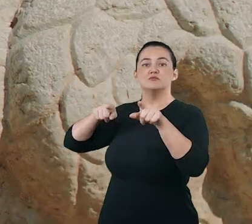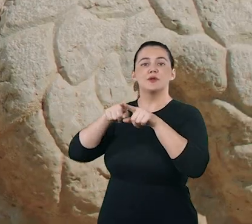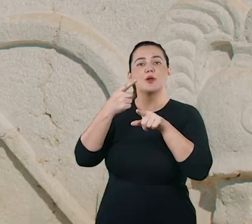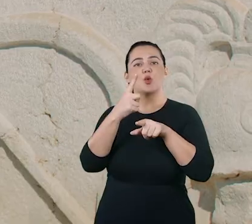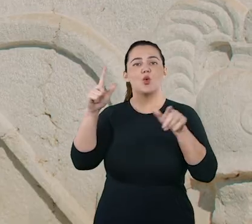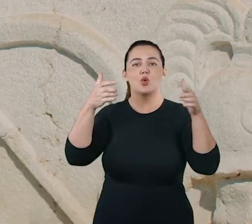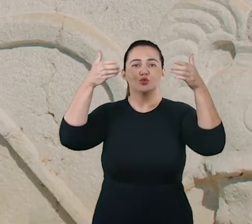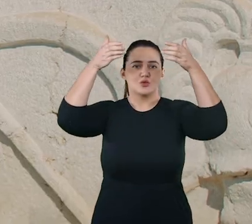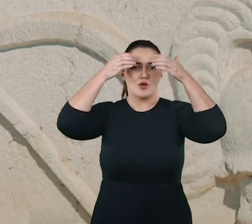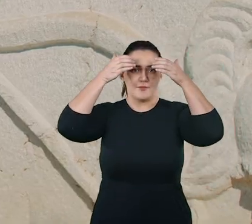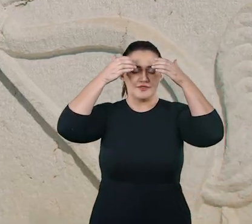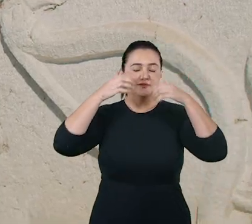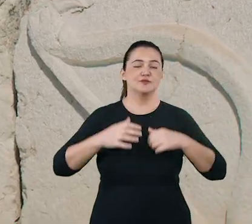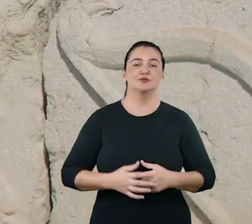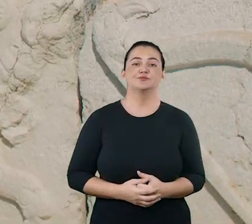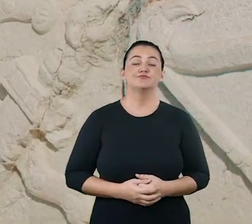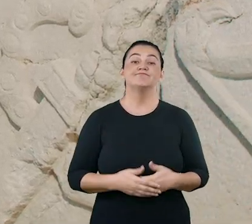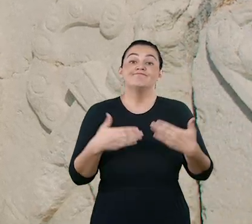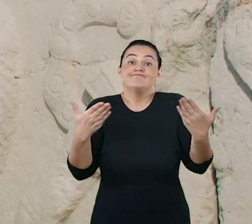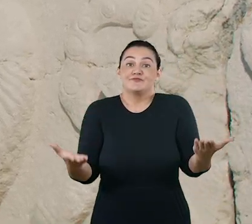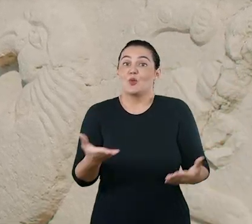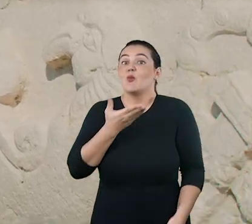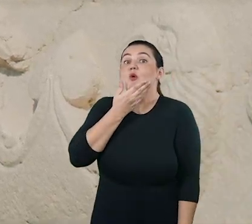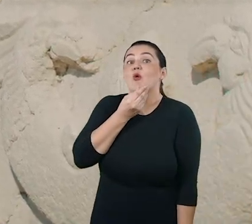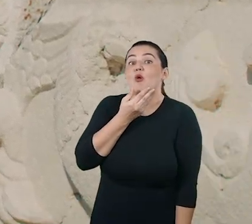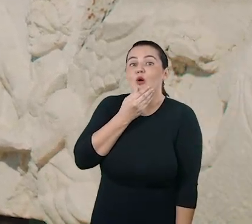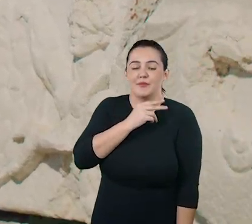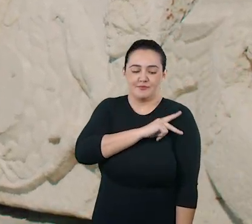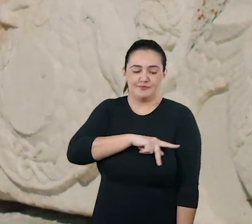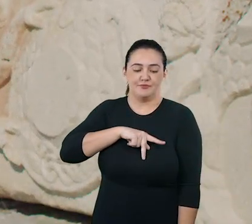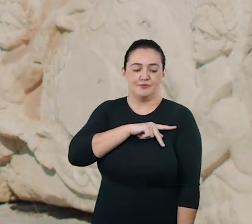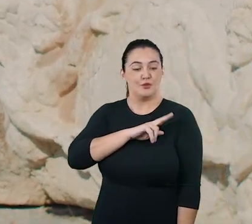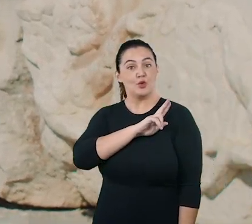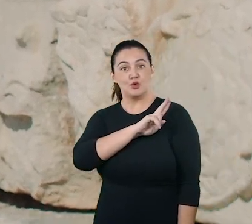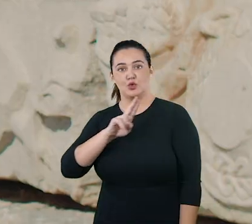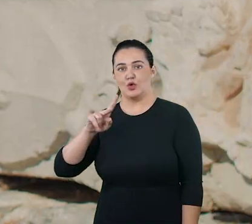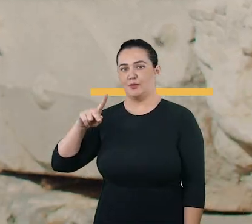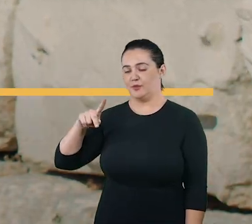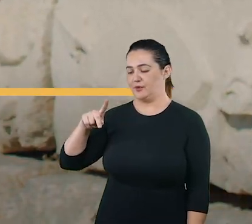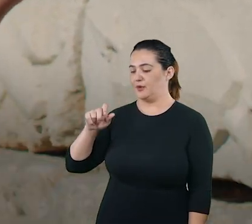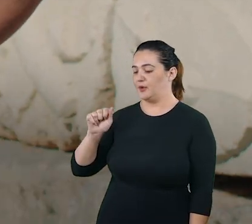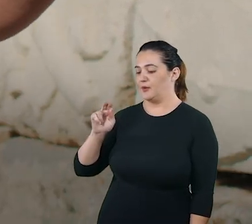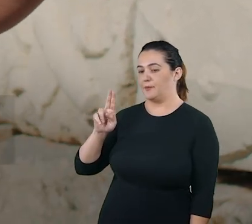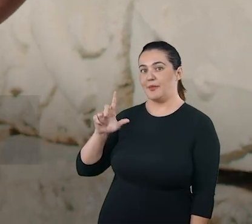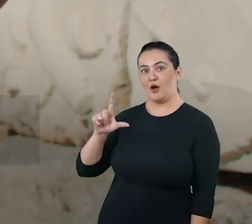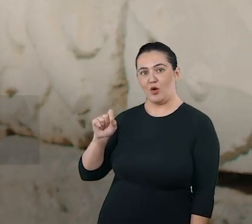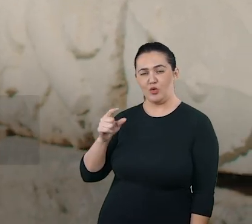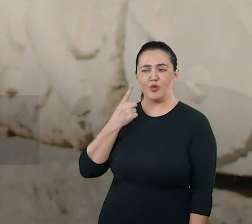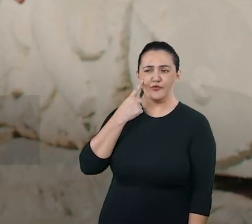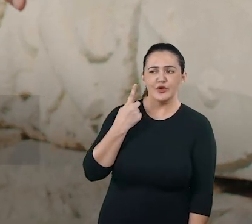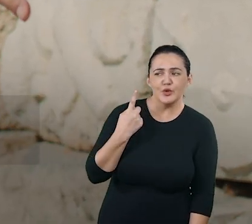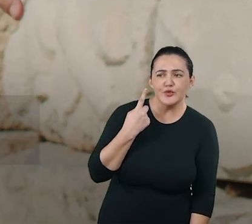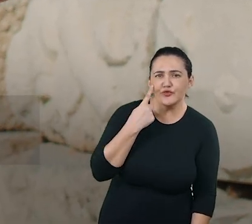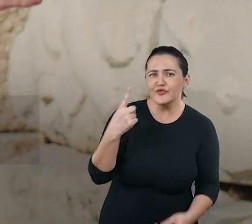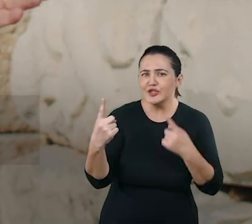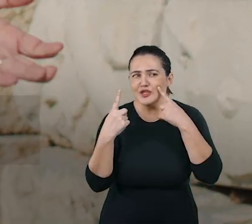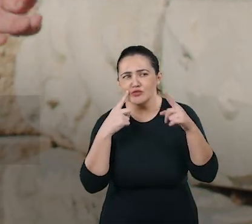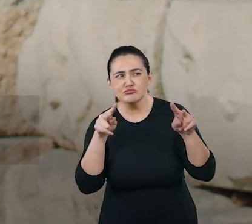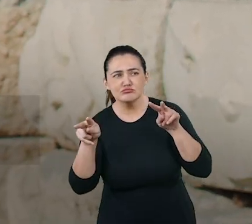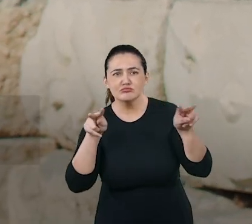diante. Agora, Paulo provavelmente viu símbolos como estes aqui. Alguns pensam que esses desenhos podem